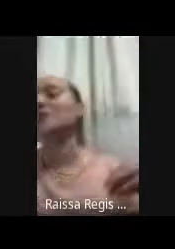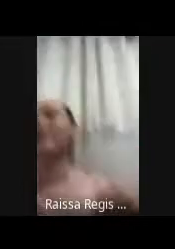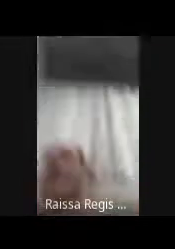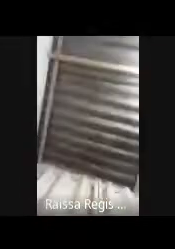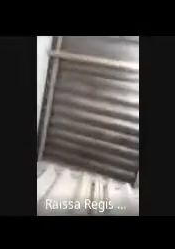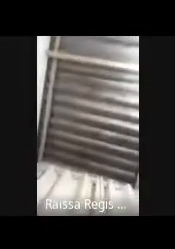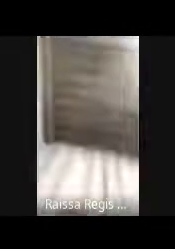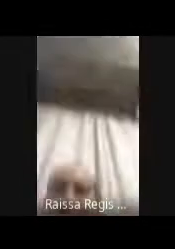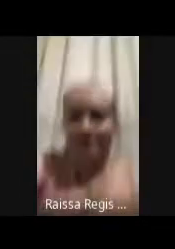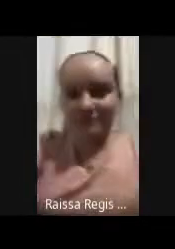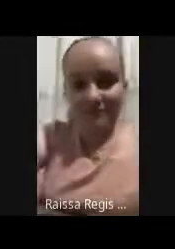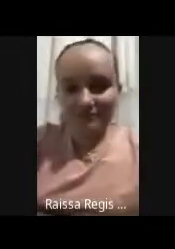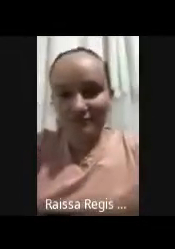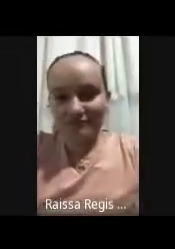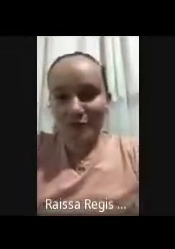isso.